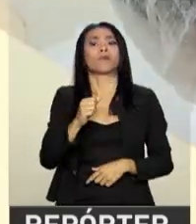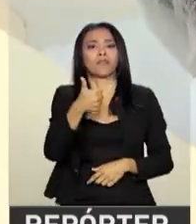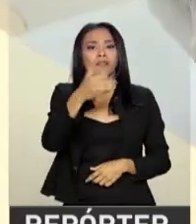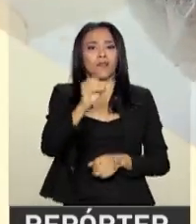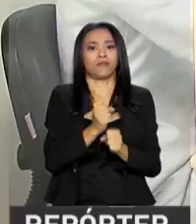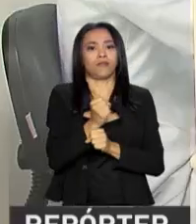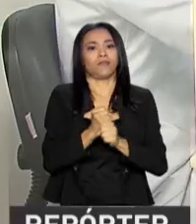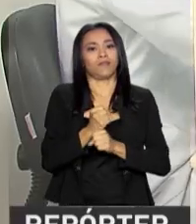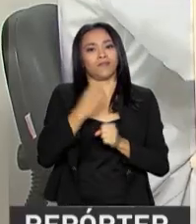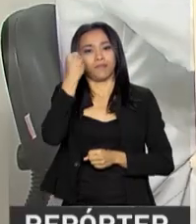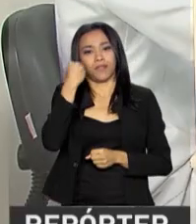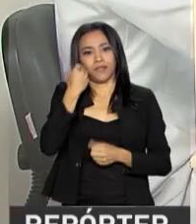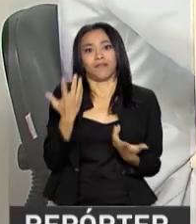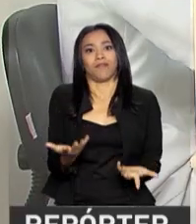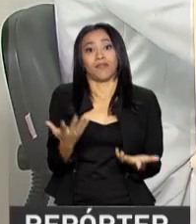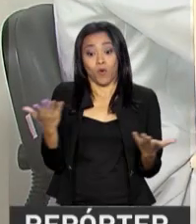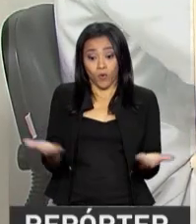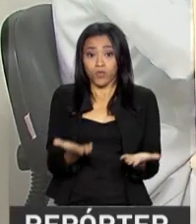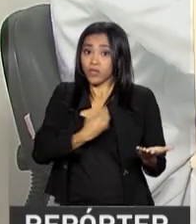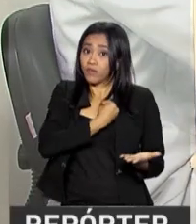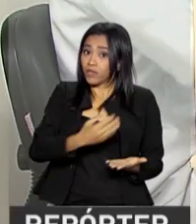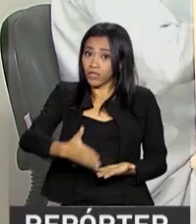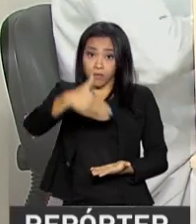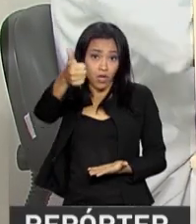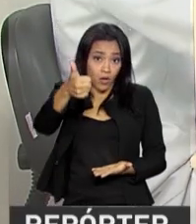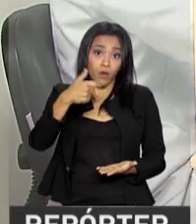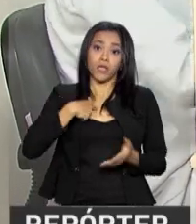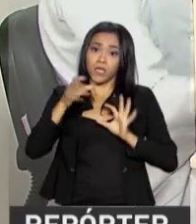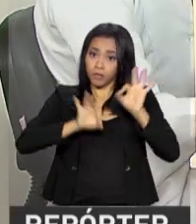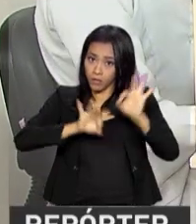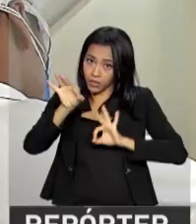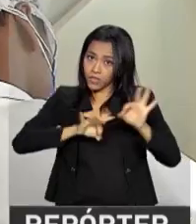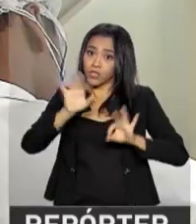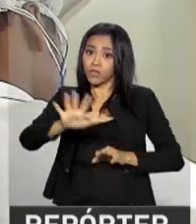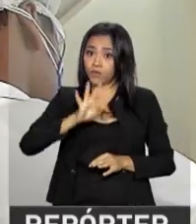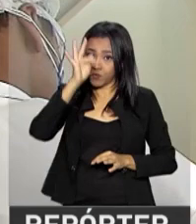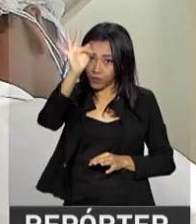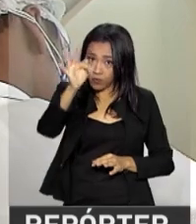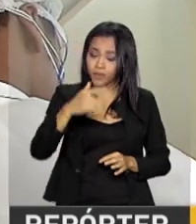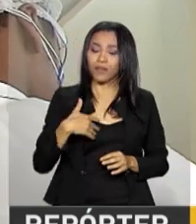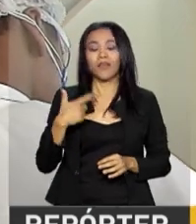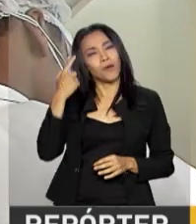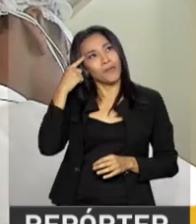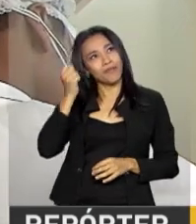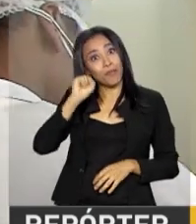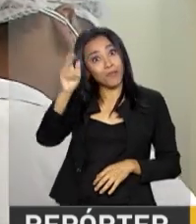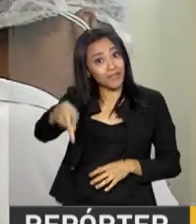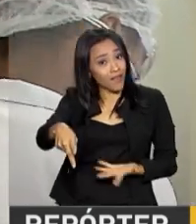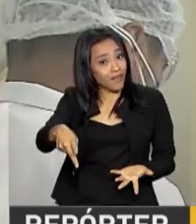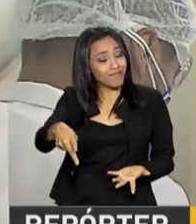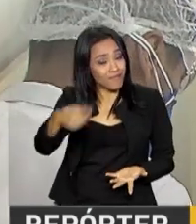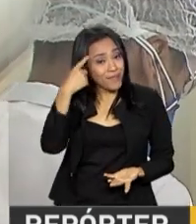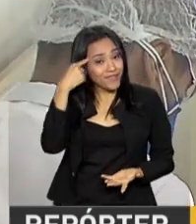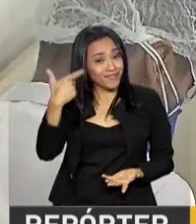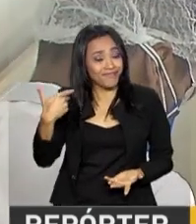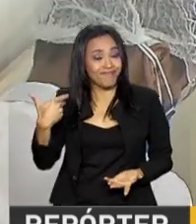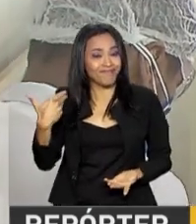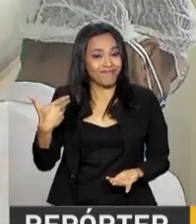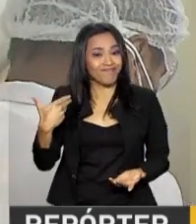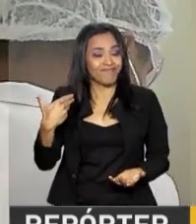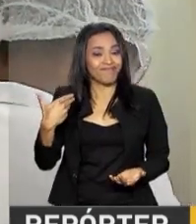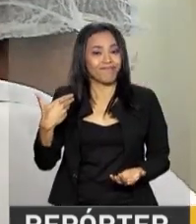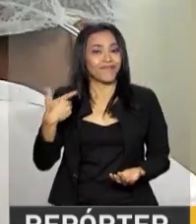hoje ele conta que a vida está melhor e planeja o futuro me aposentar e